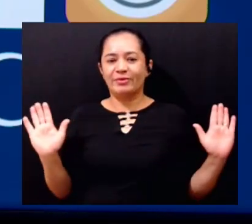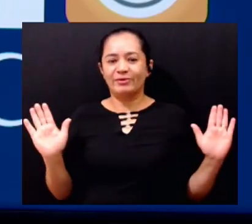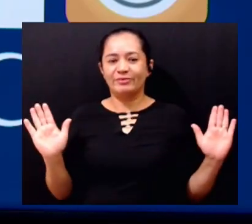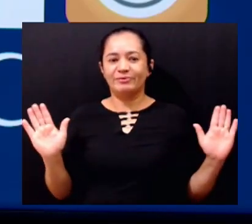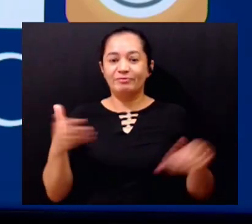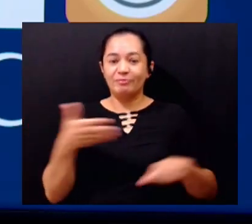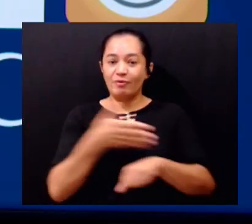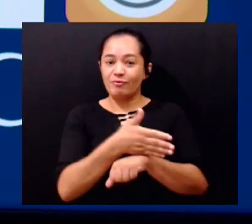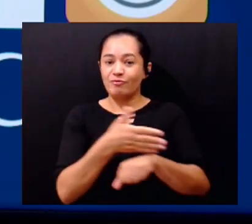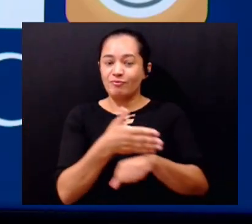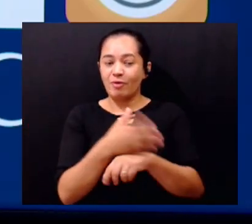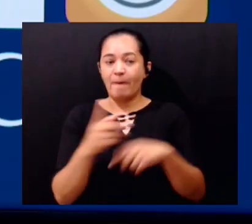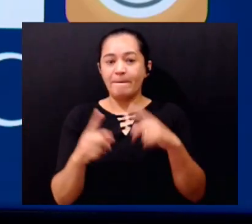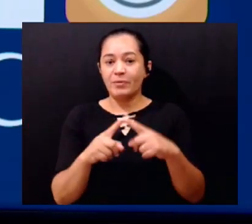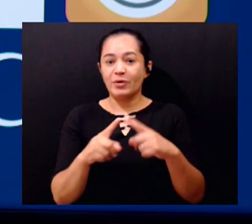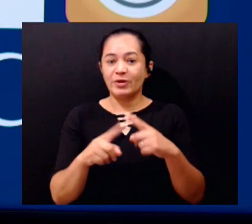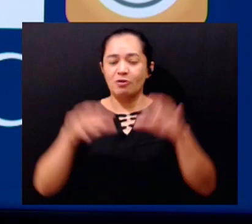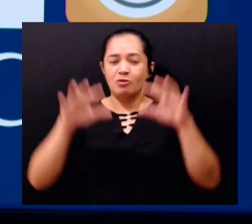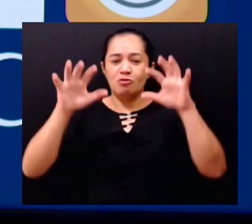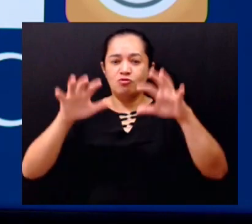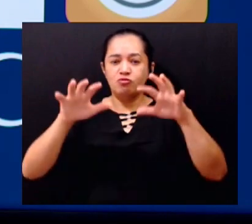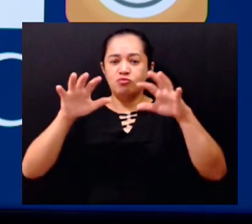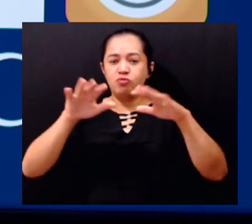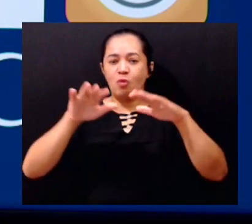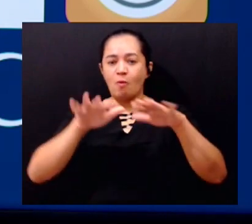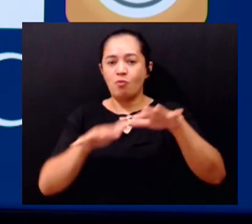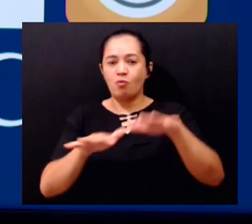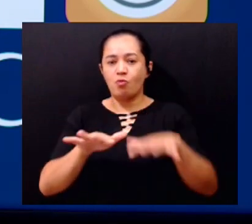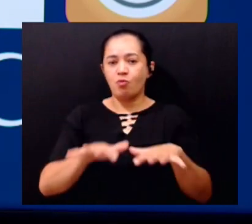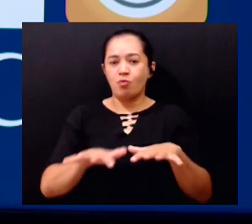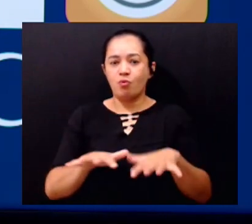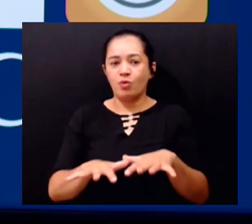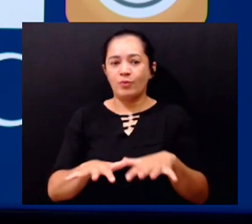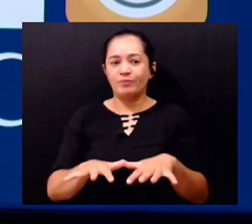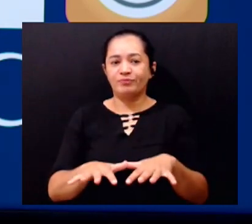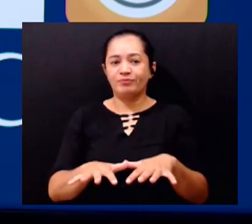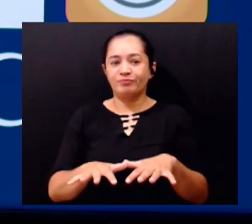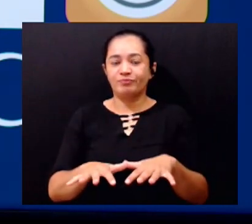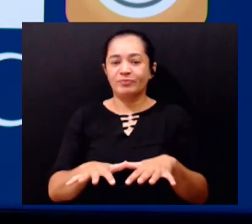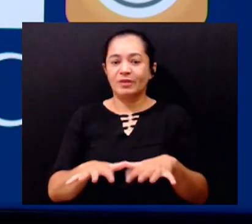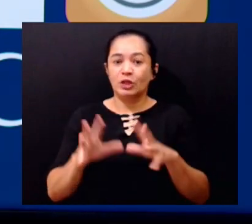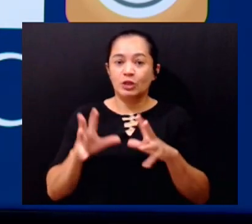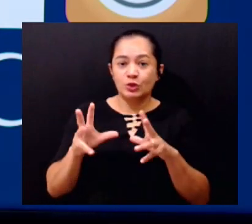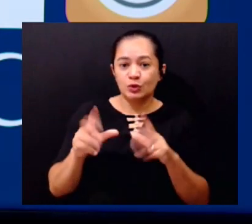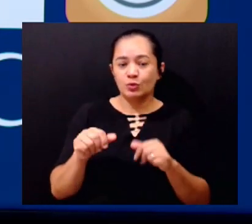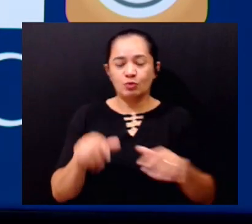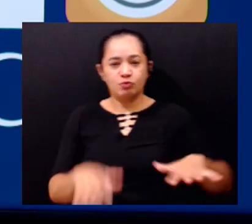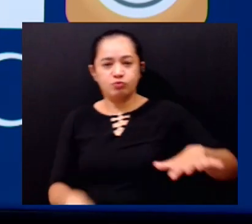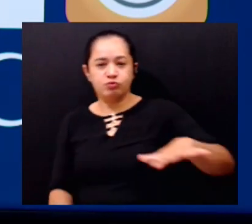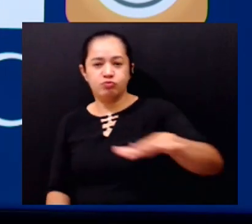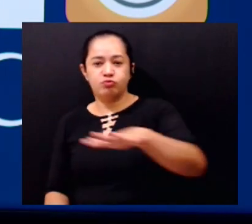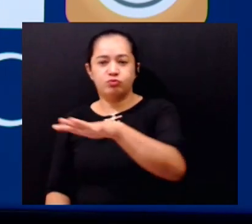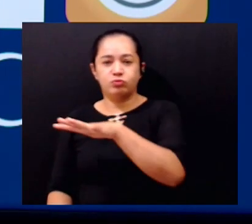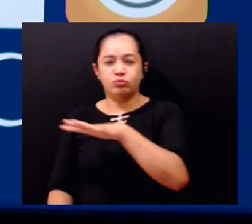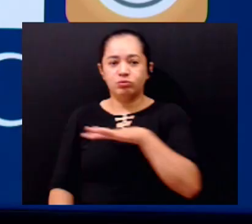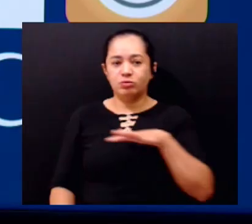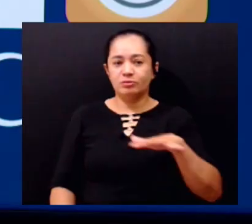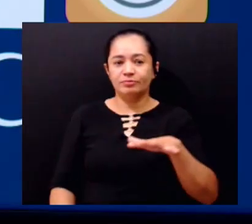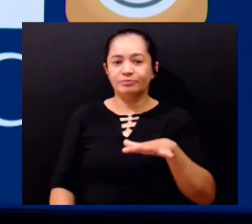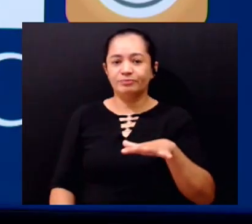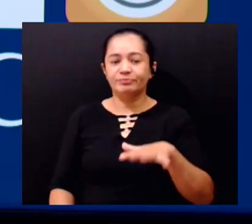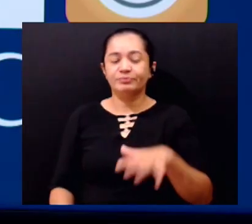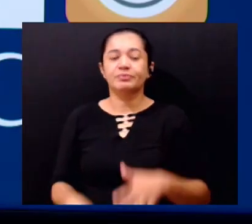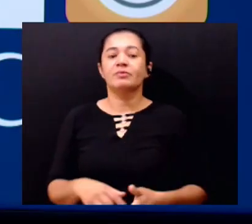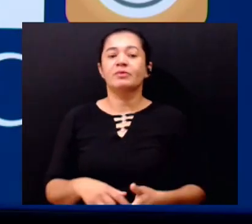abaixo de 80 milímetros em 72 horas em todas as regiões, isso segundo a Defesa Civil. A medida